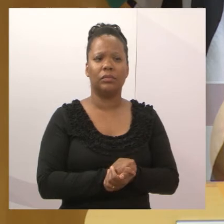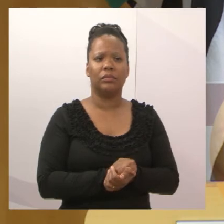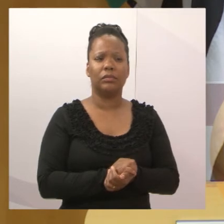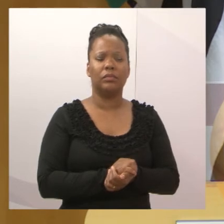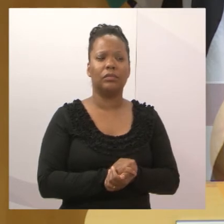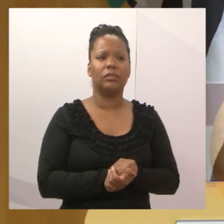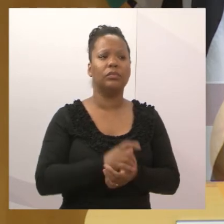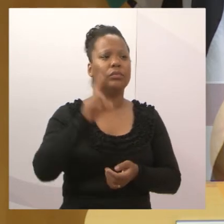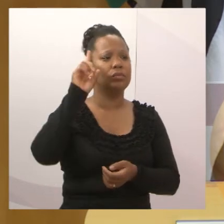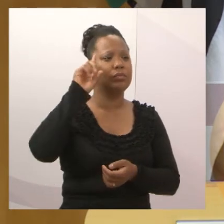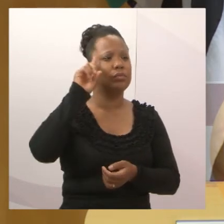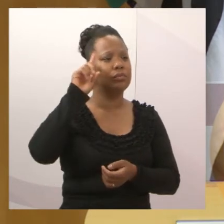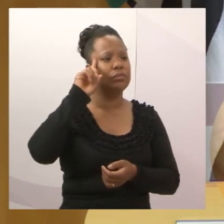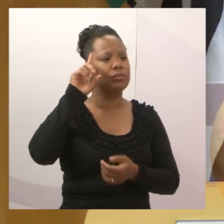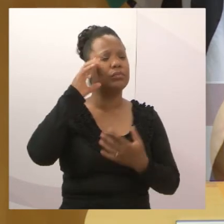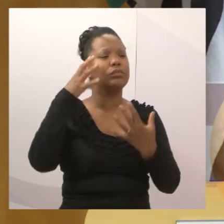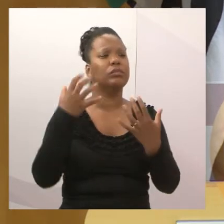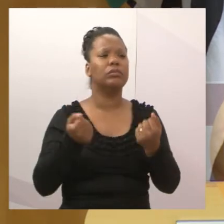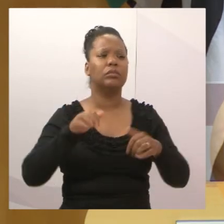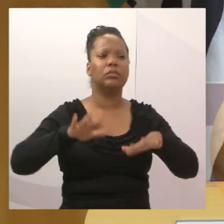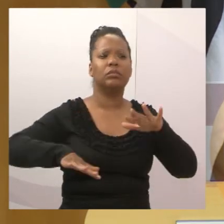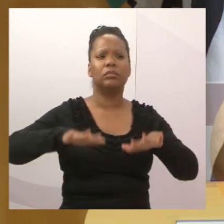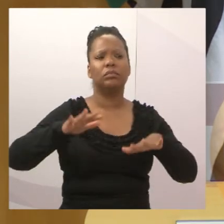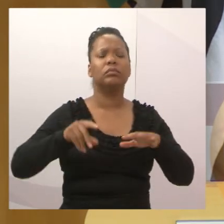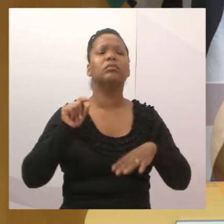por dia disponível? A média,